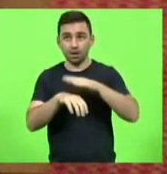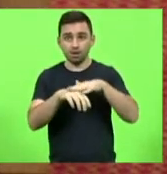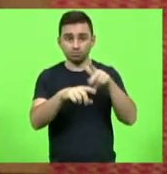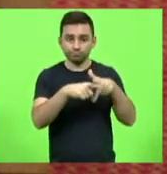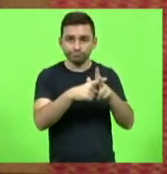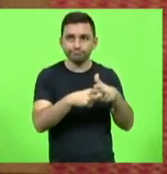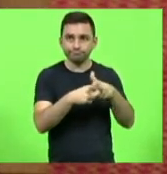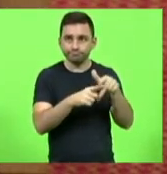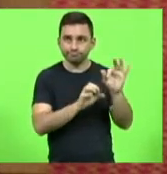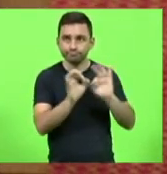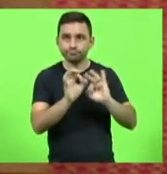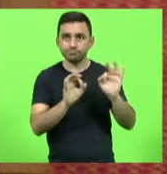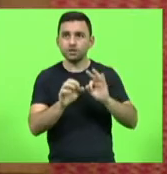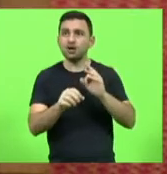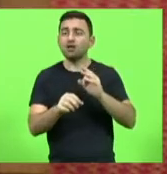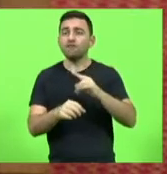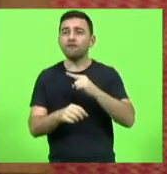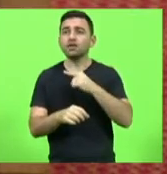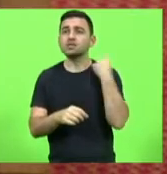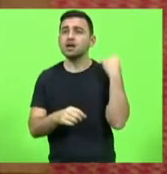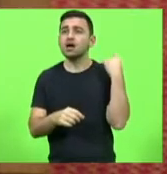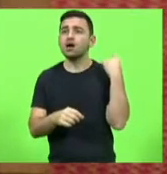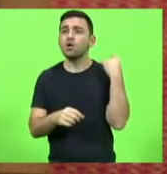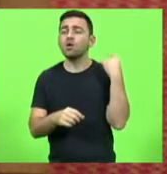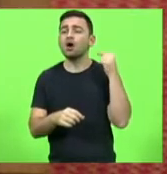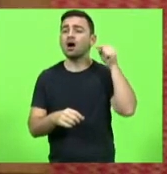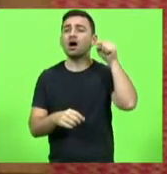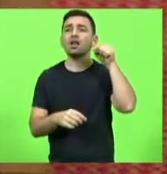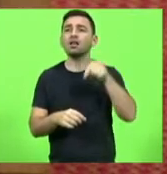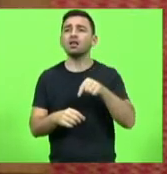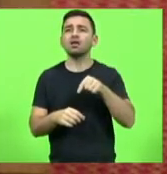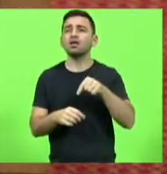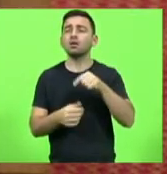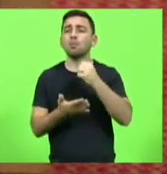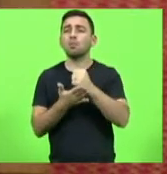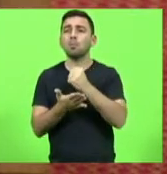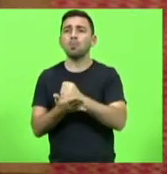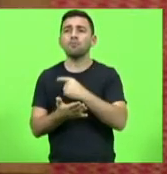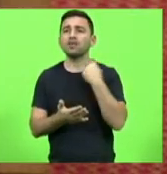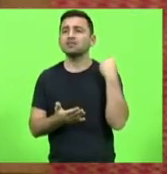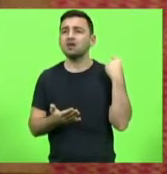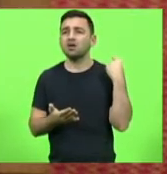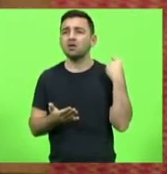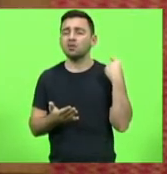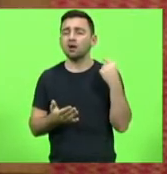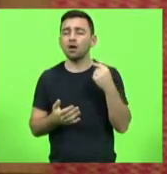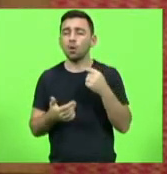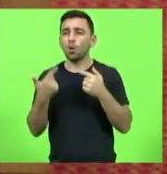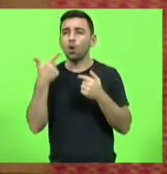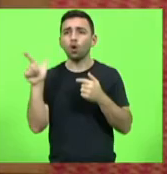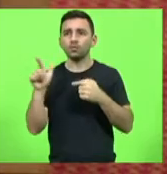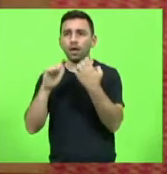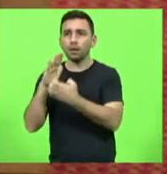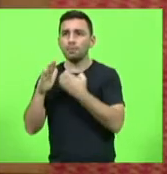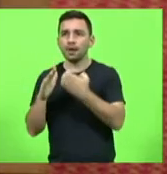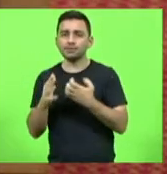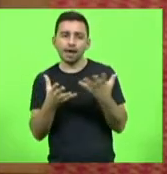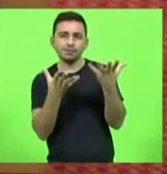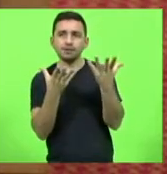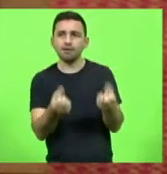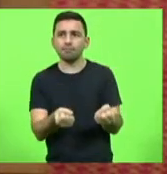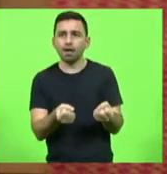manutenção venceu o contrato, não apareceu nenhuma empresa interessada em assumir